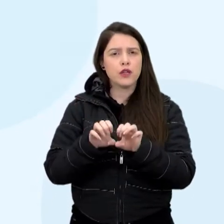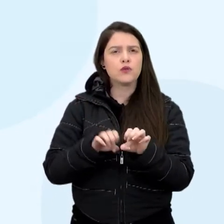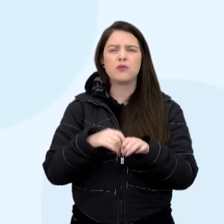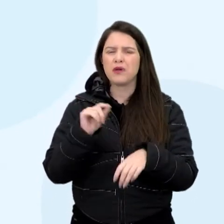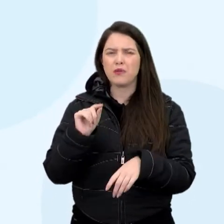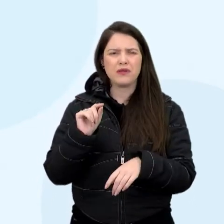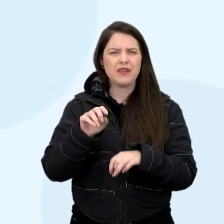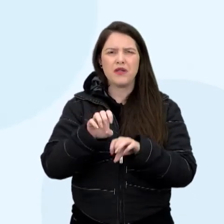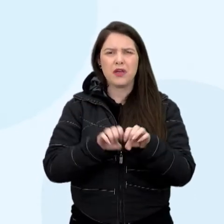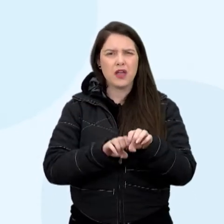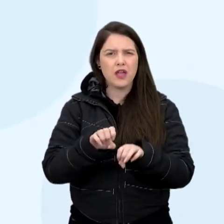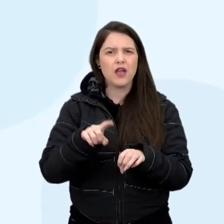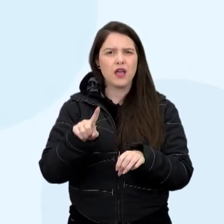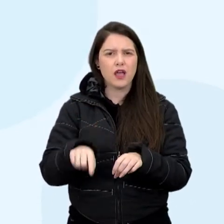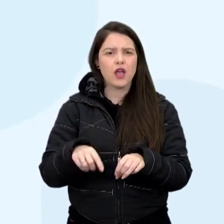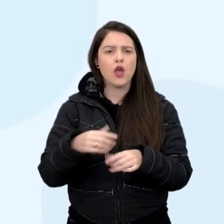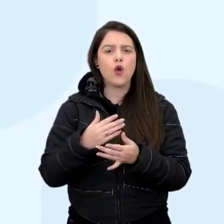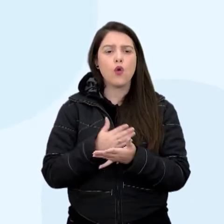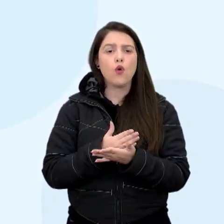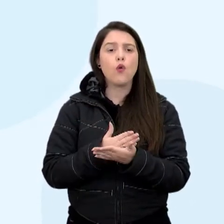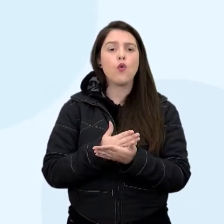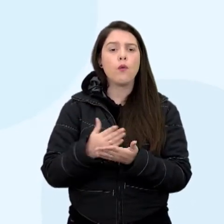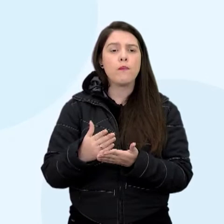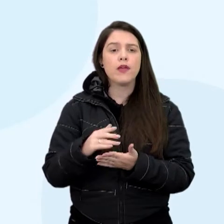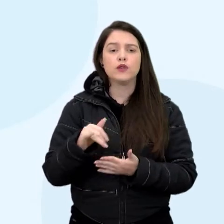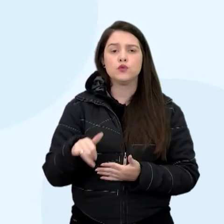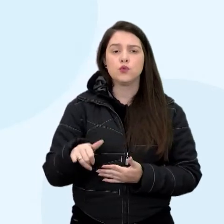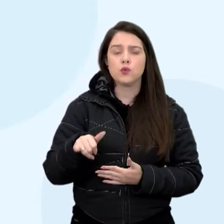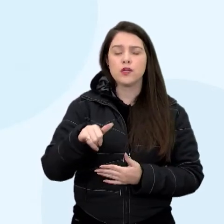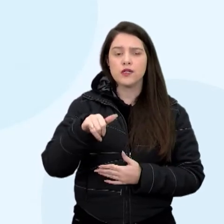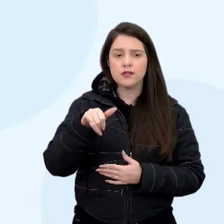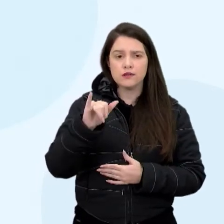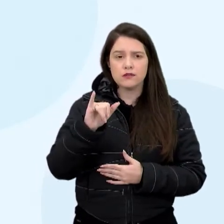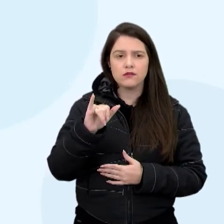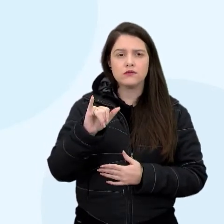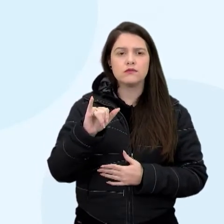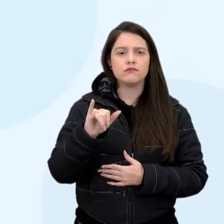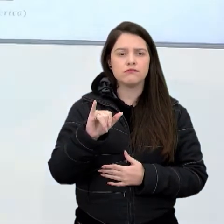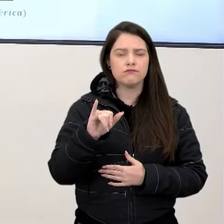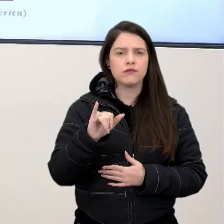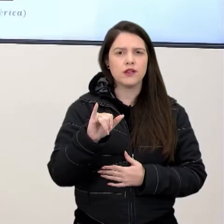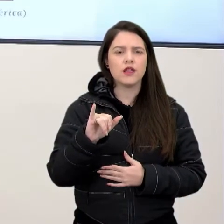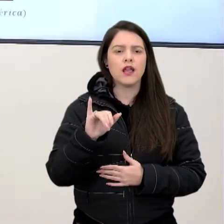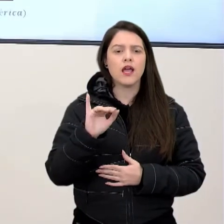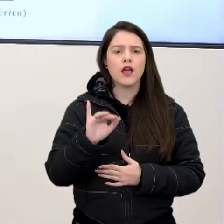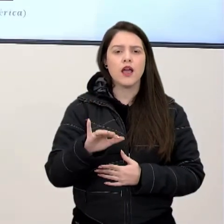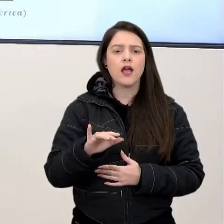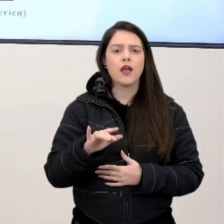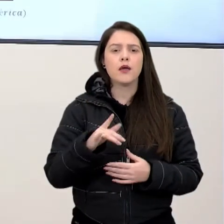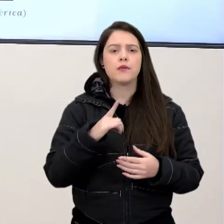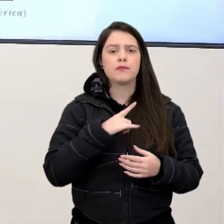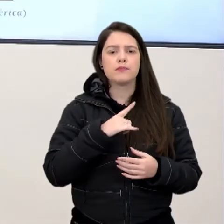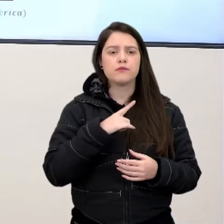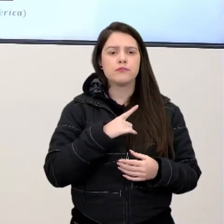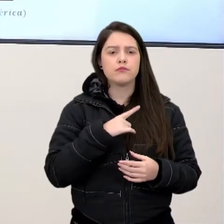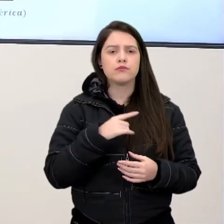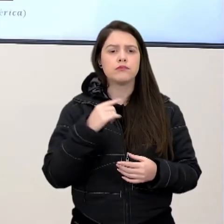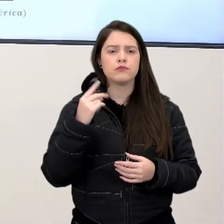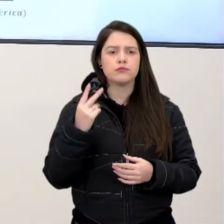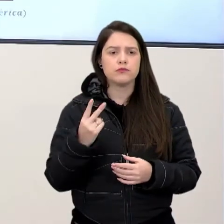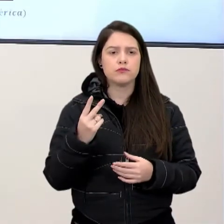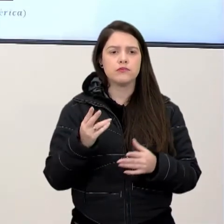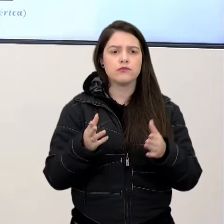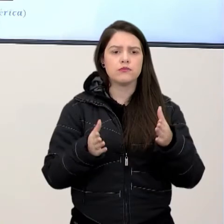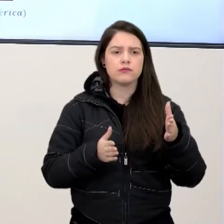Y? É o correspondente de estudantes, em média. Professor, não tem 42,2